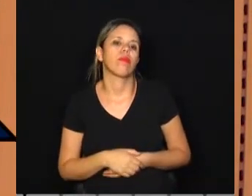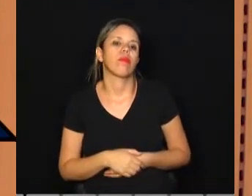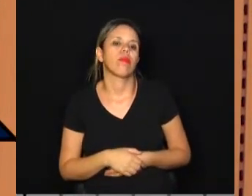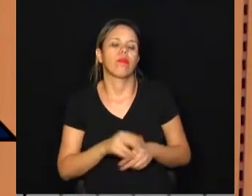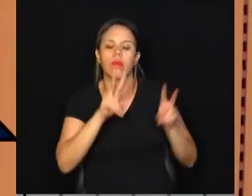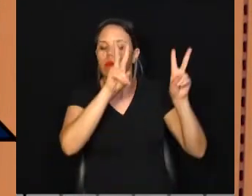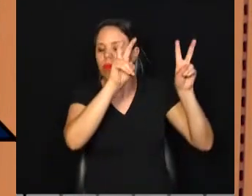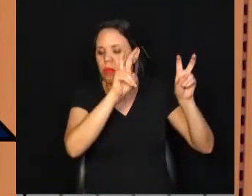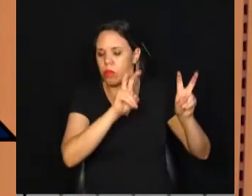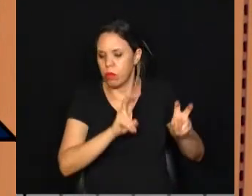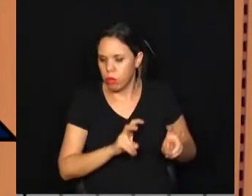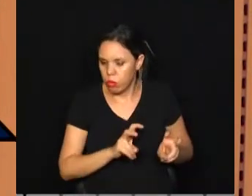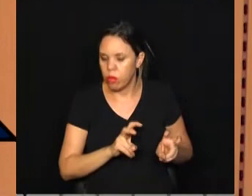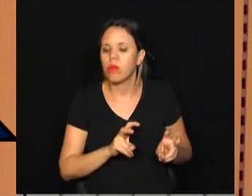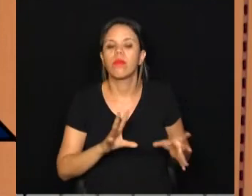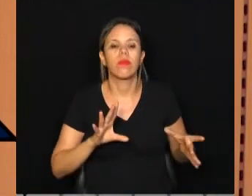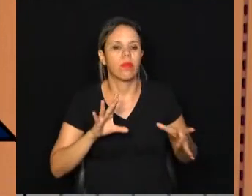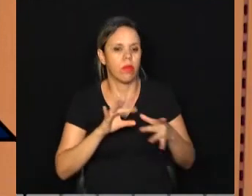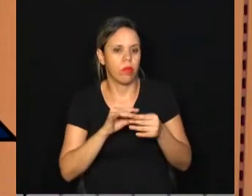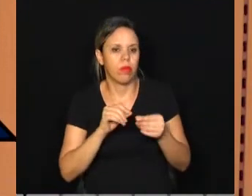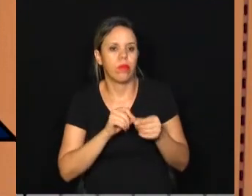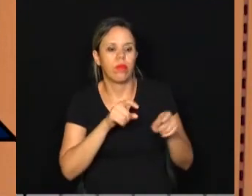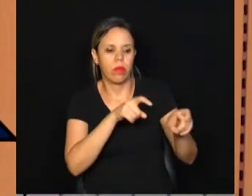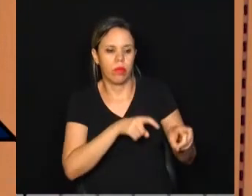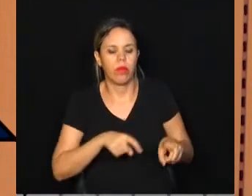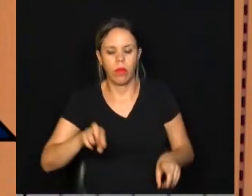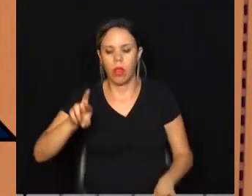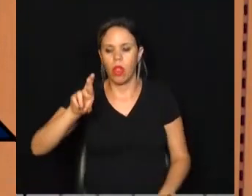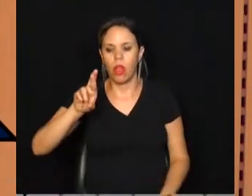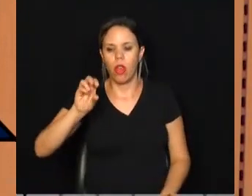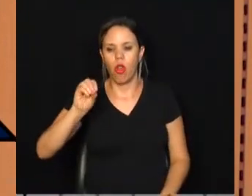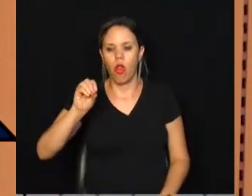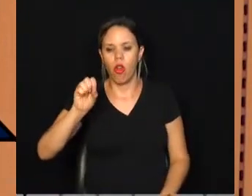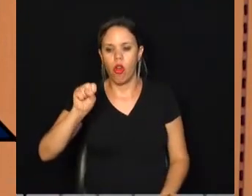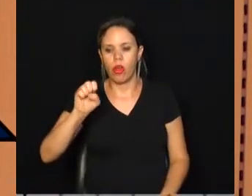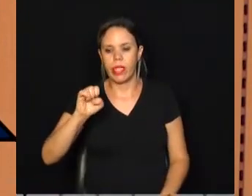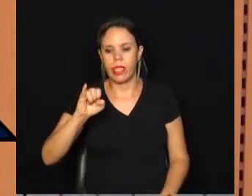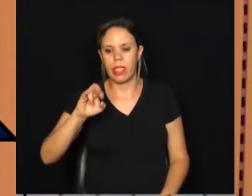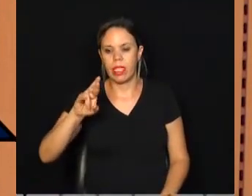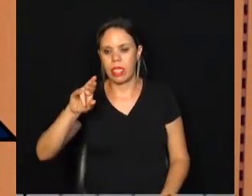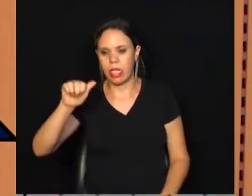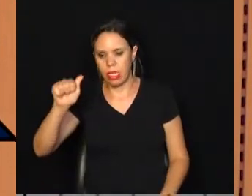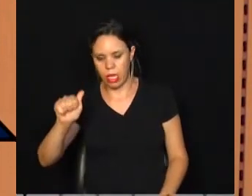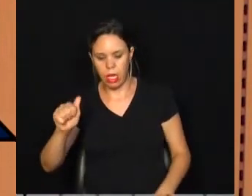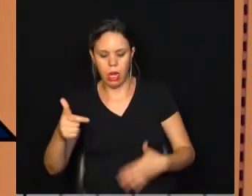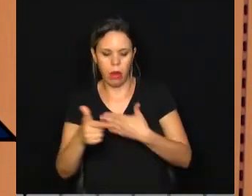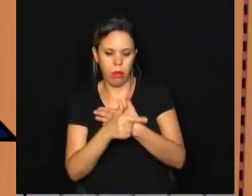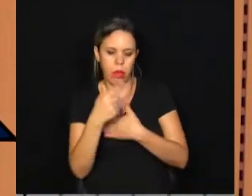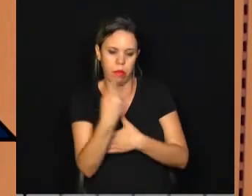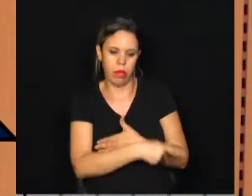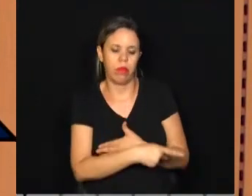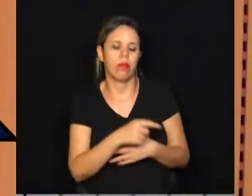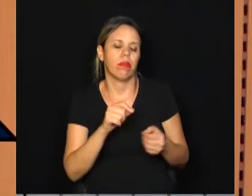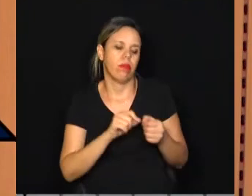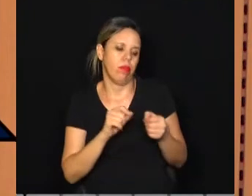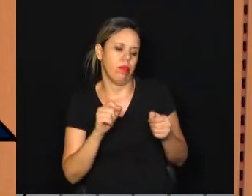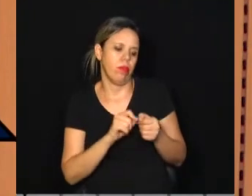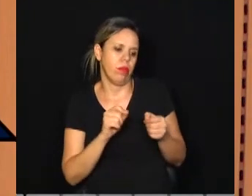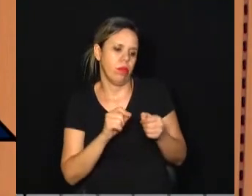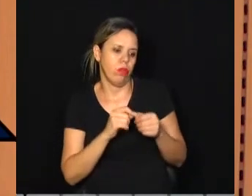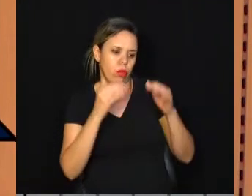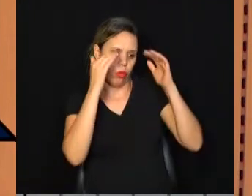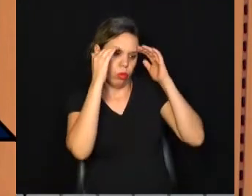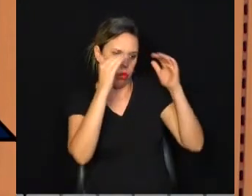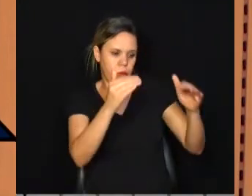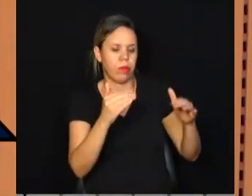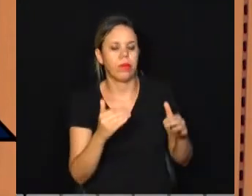temas relativos à Fazenda Roseiras, desde o papel cumprido